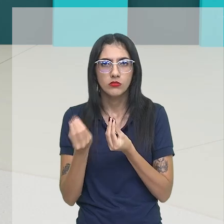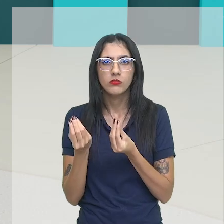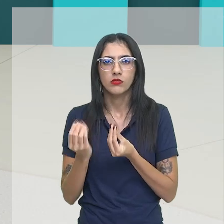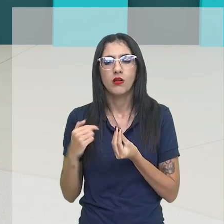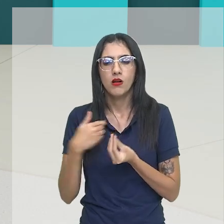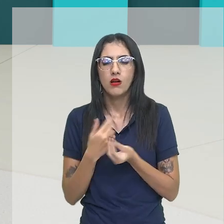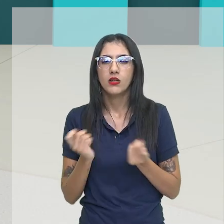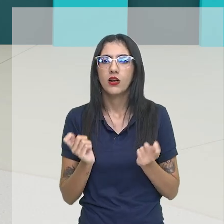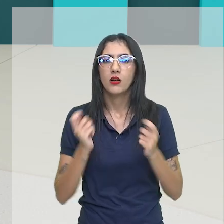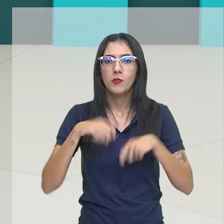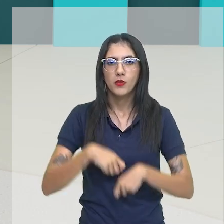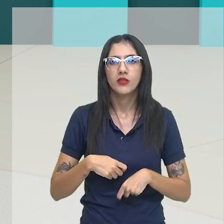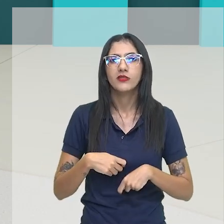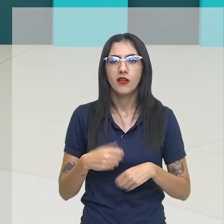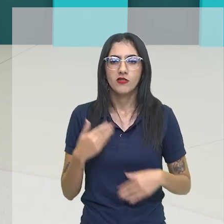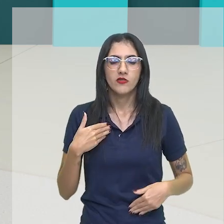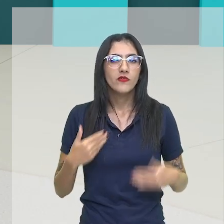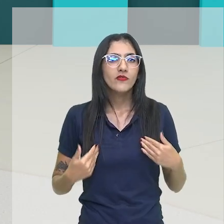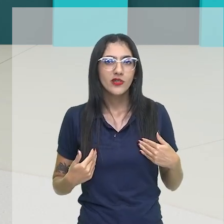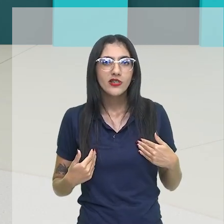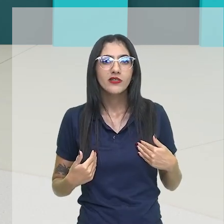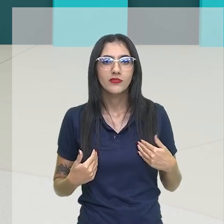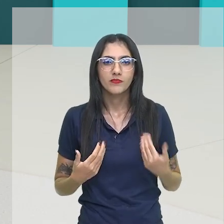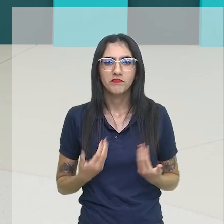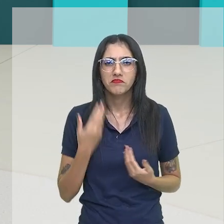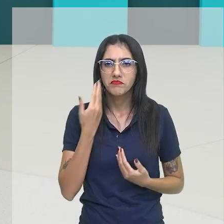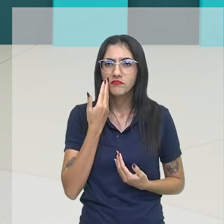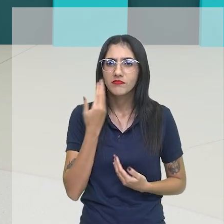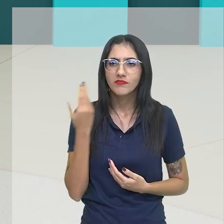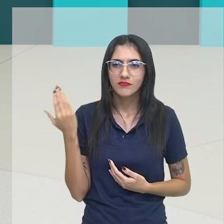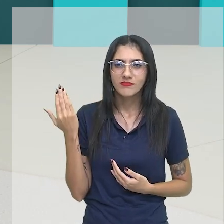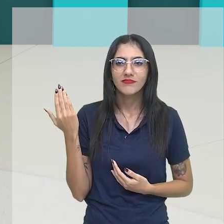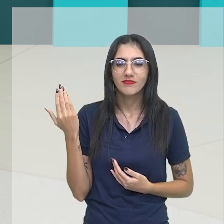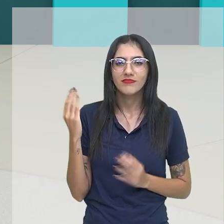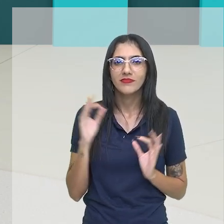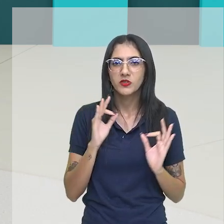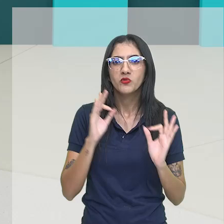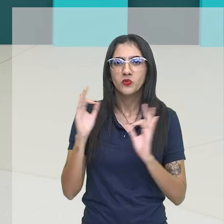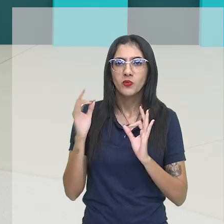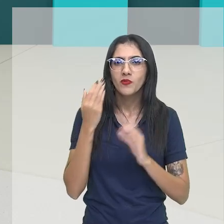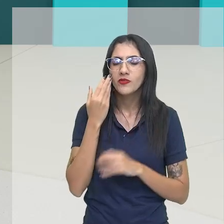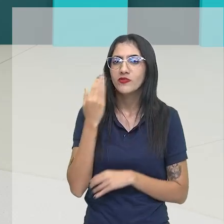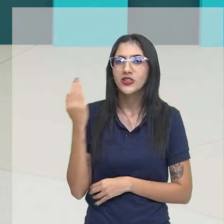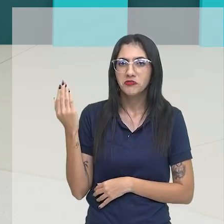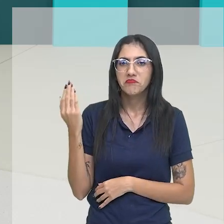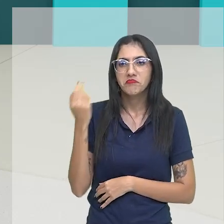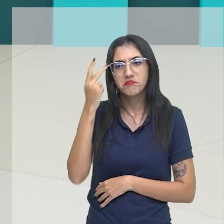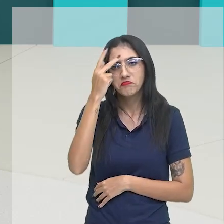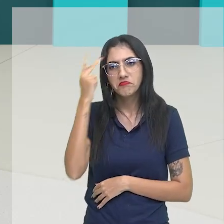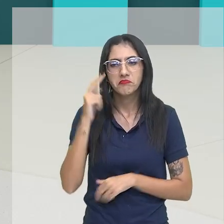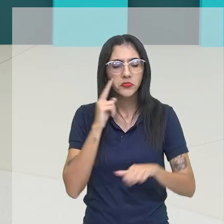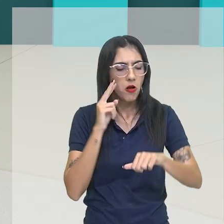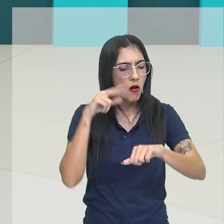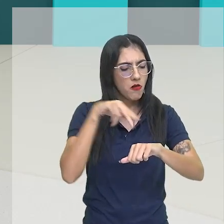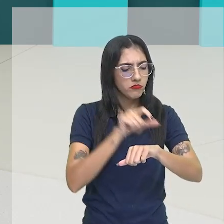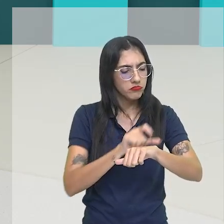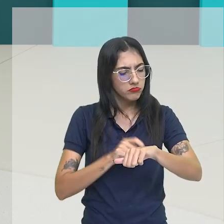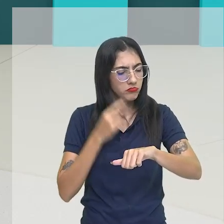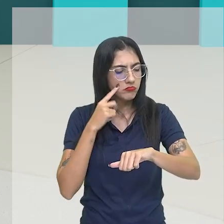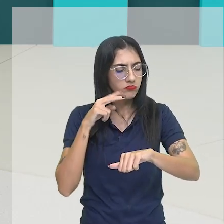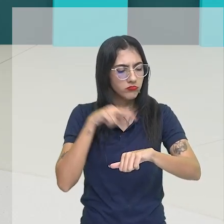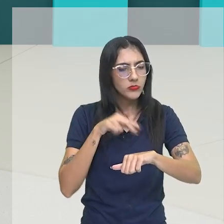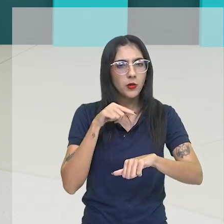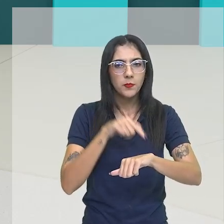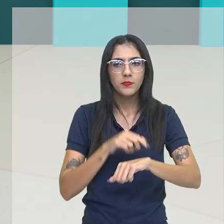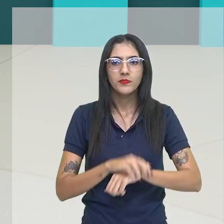físico, né, da pessoa durante a atividade, como vocês estão observando aí nesse vídeo que está passando para vocês, né?